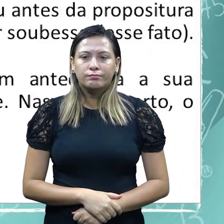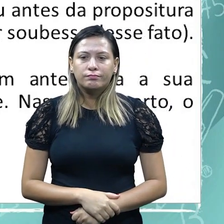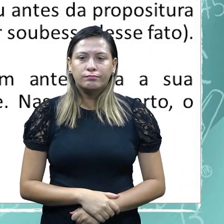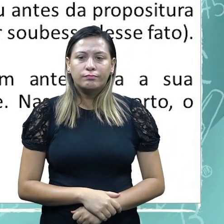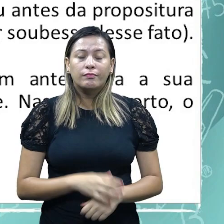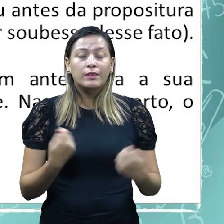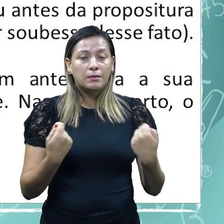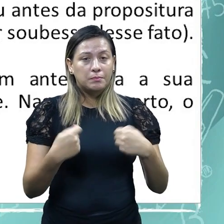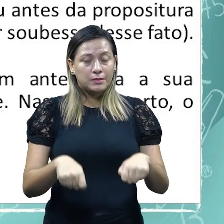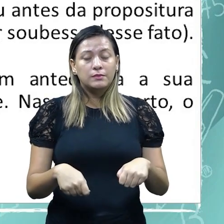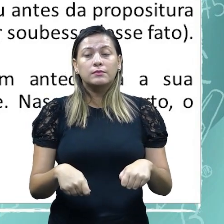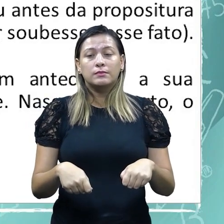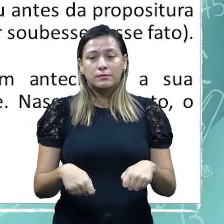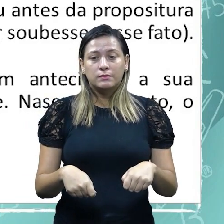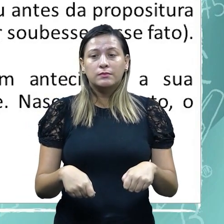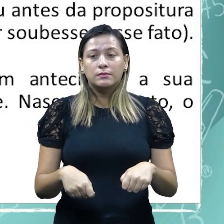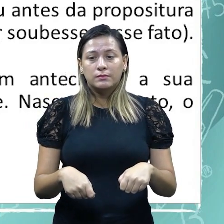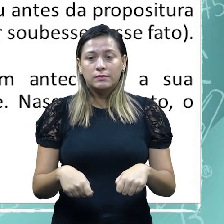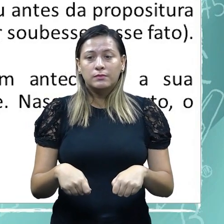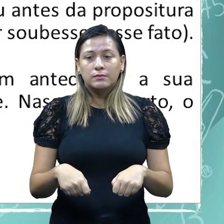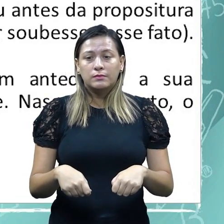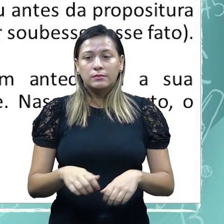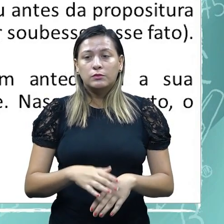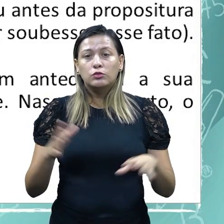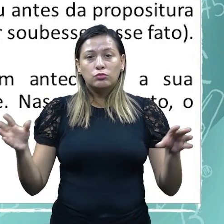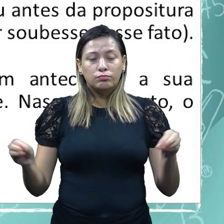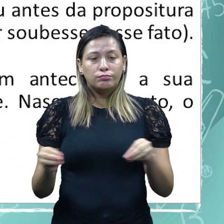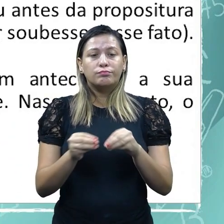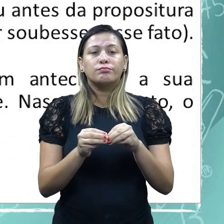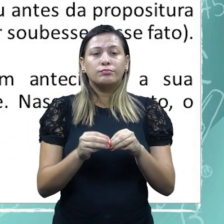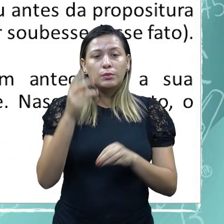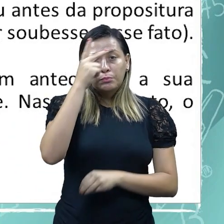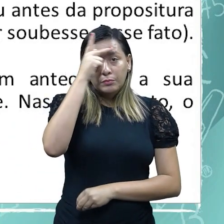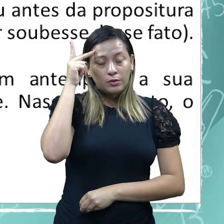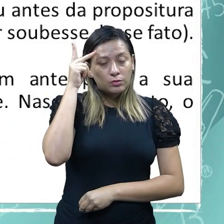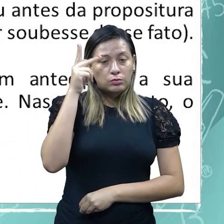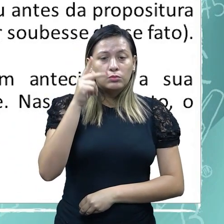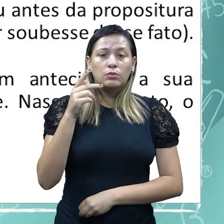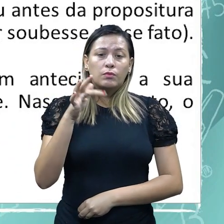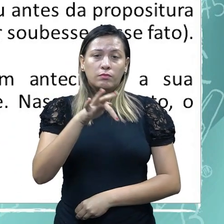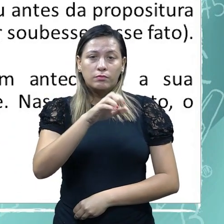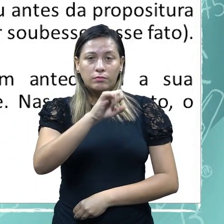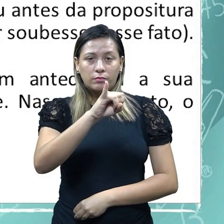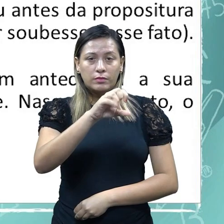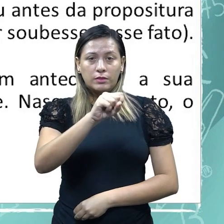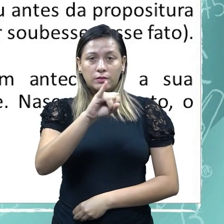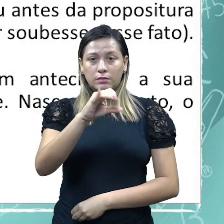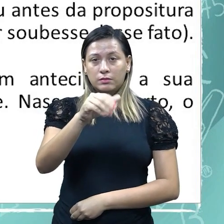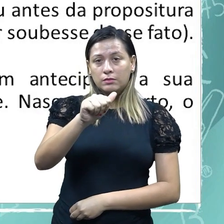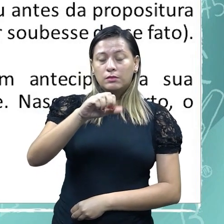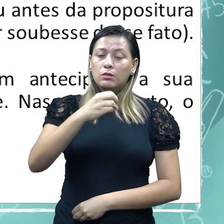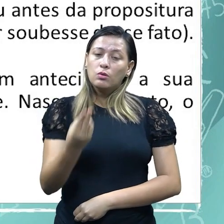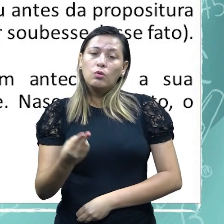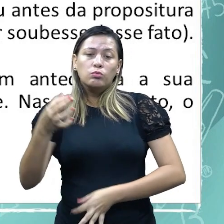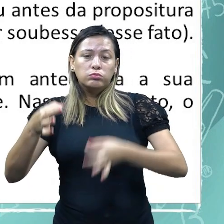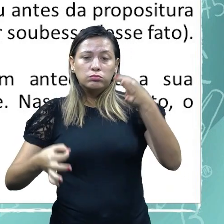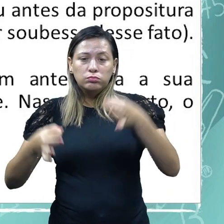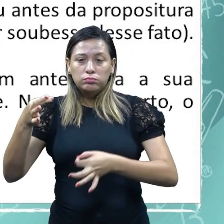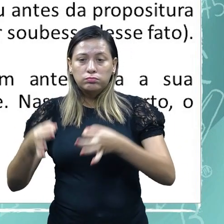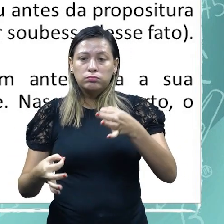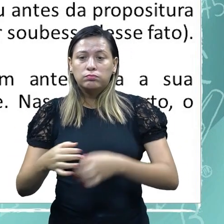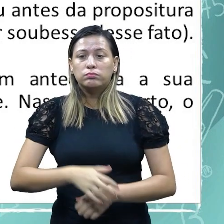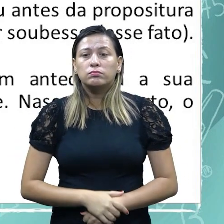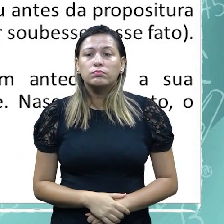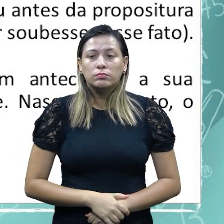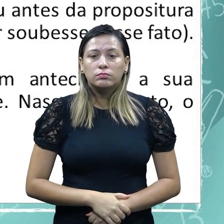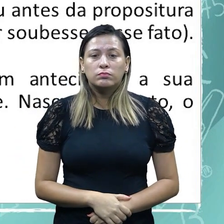a capacidade de ser parte. Eu estou falando pessoa física e pessoa jurídica, tá? Então, o primeiro dos pressupostos processuais